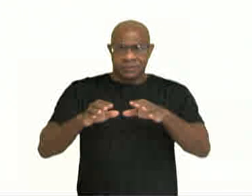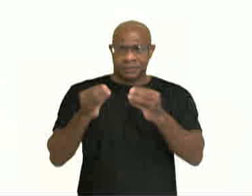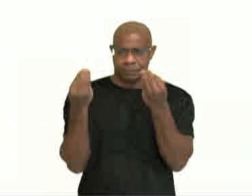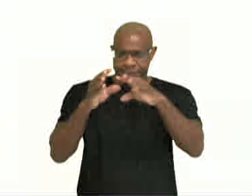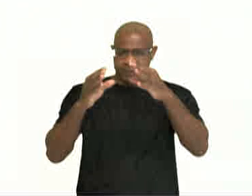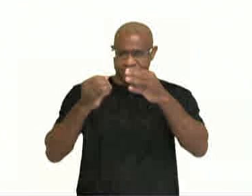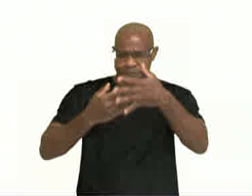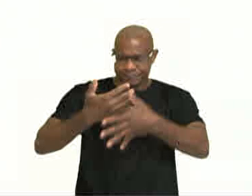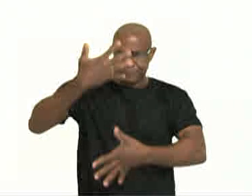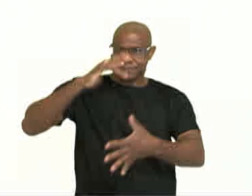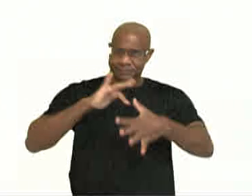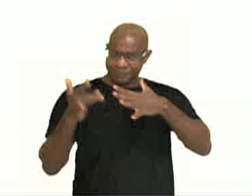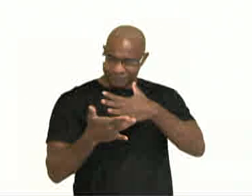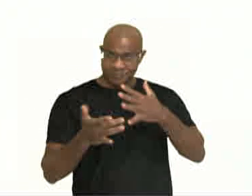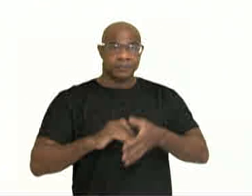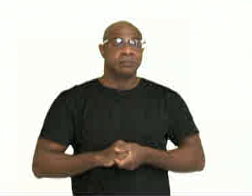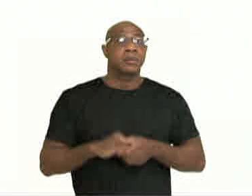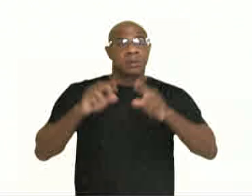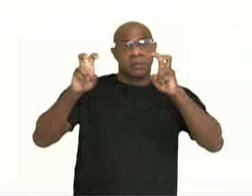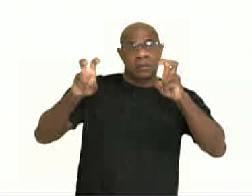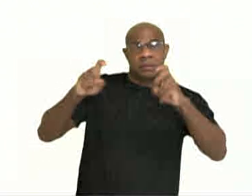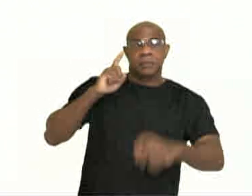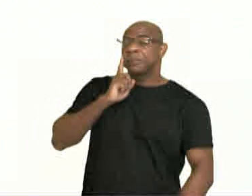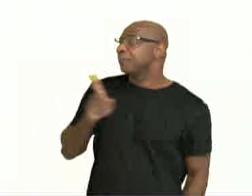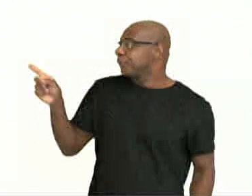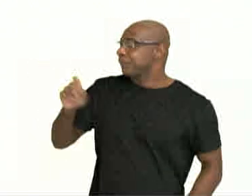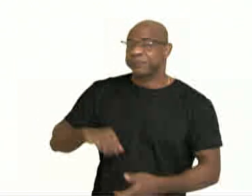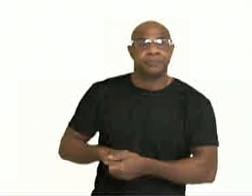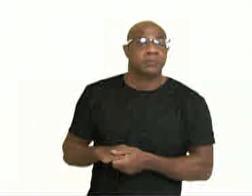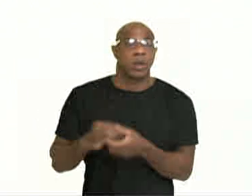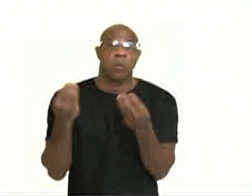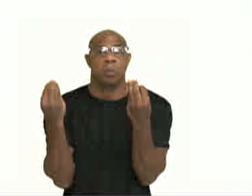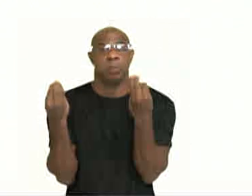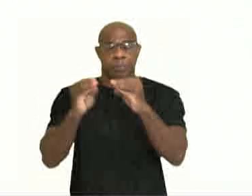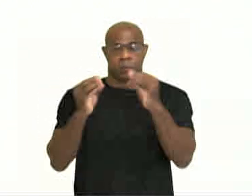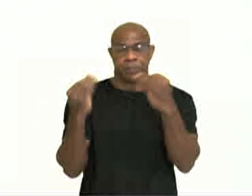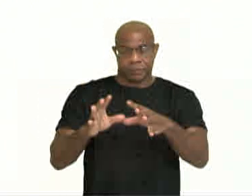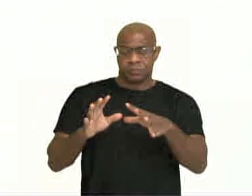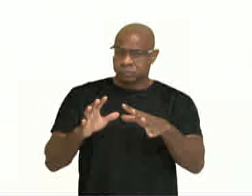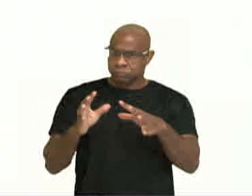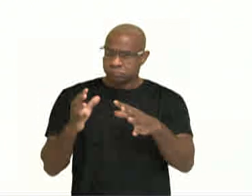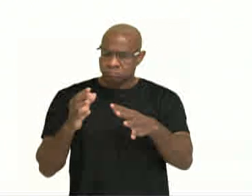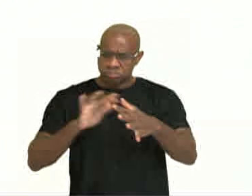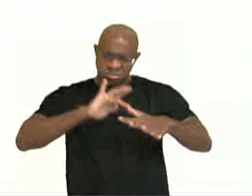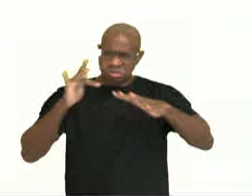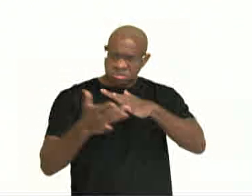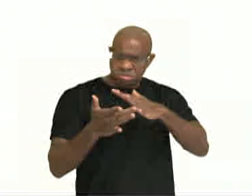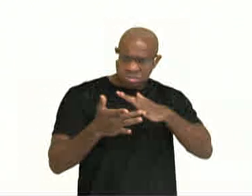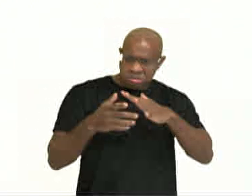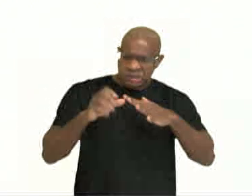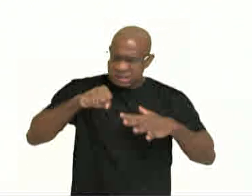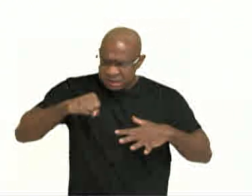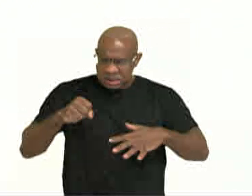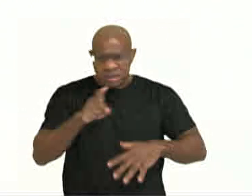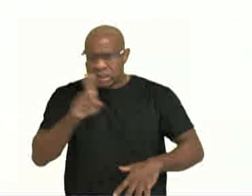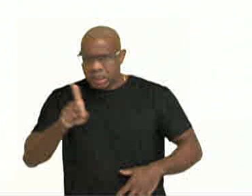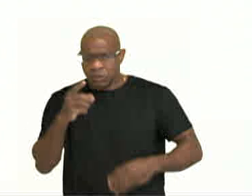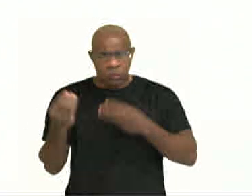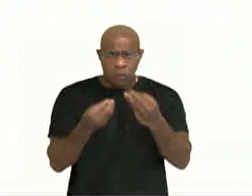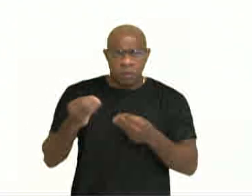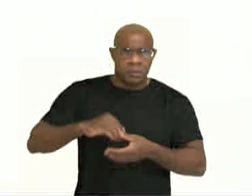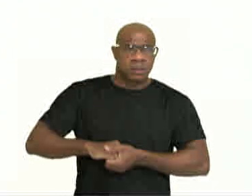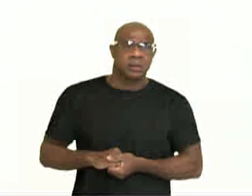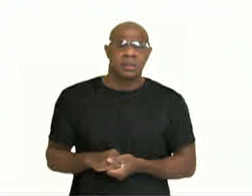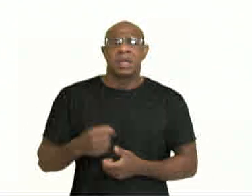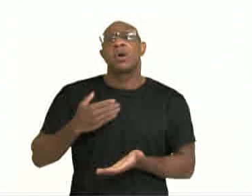O título do nosso texto é Expor-se nas redes sociais ou não? Vamos à leitura.